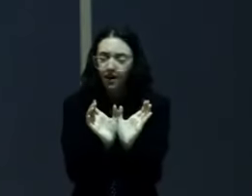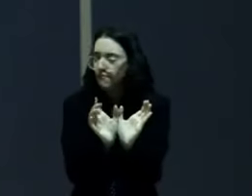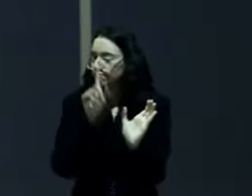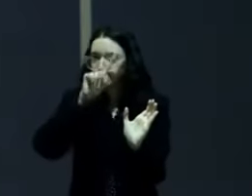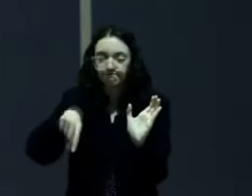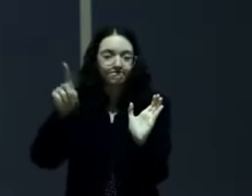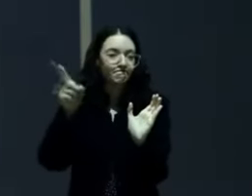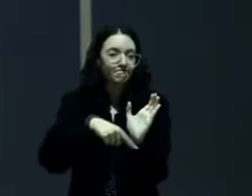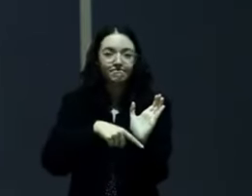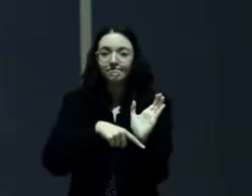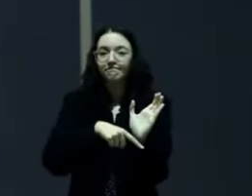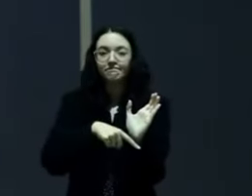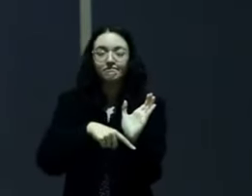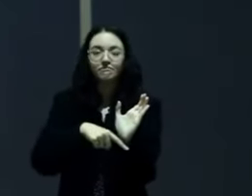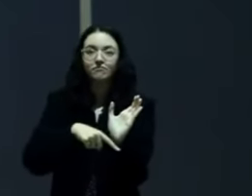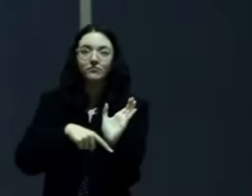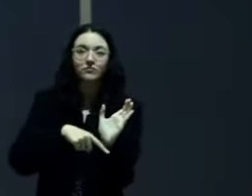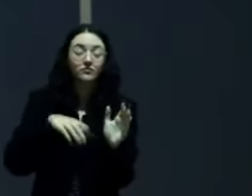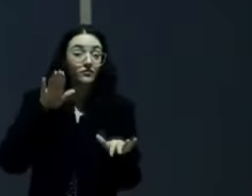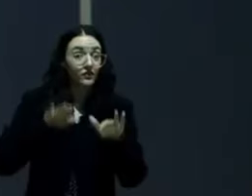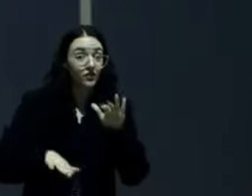E talvez você chegou aqui essa noite